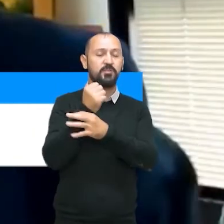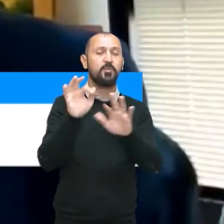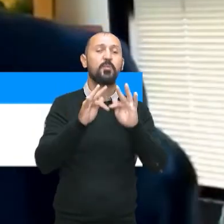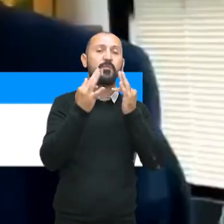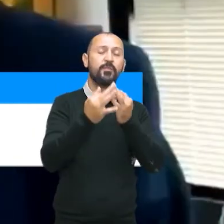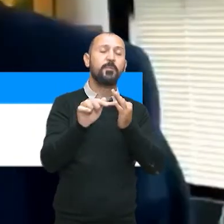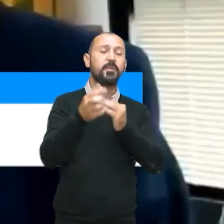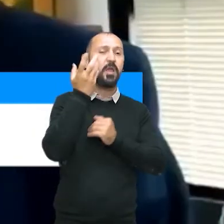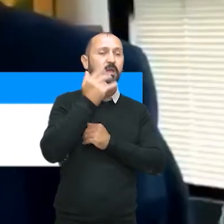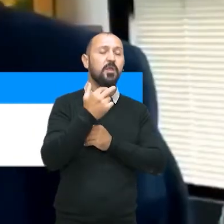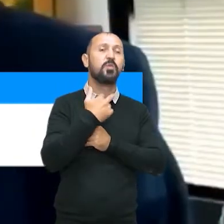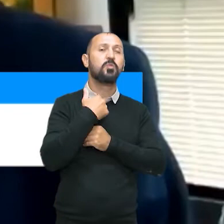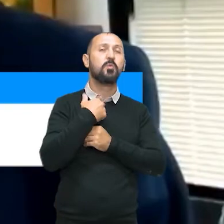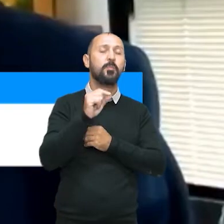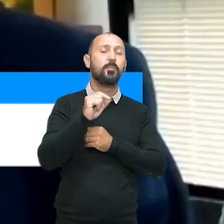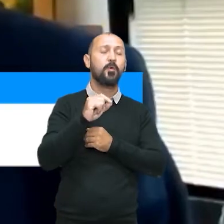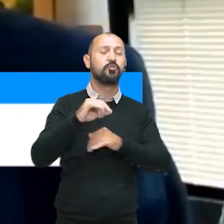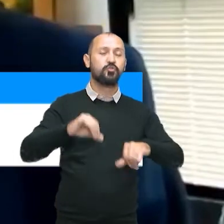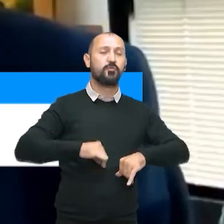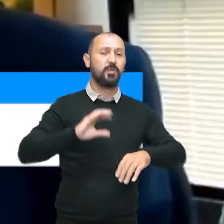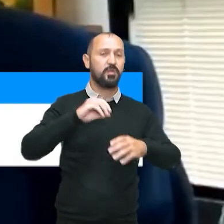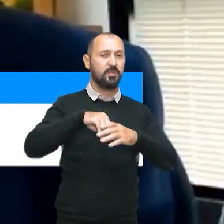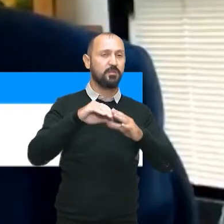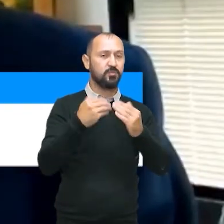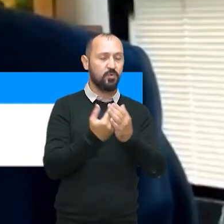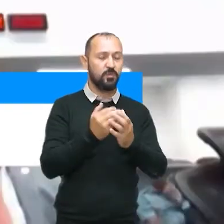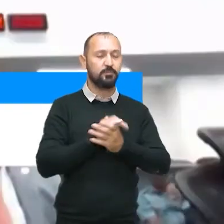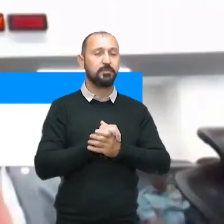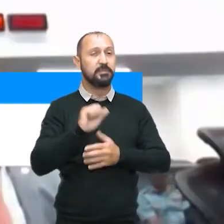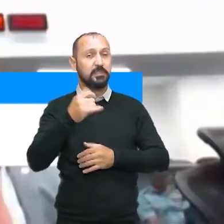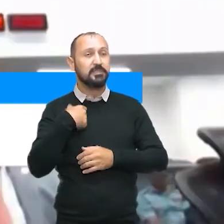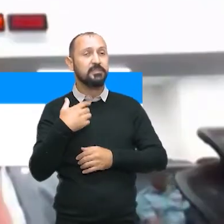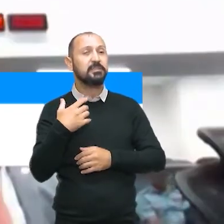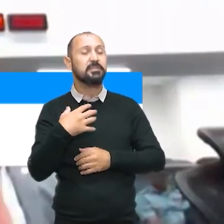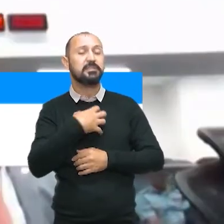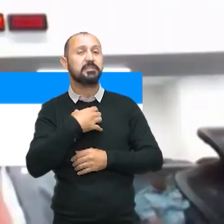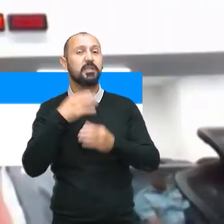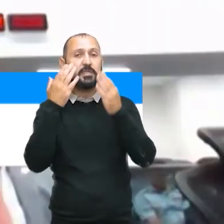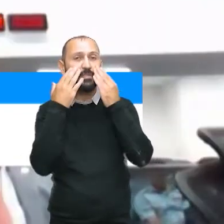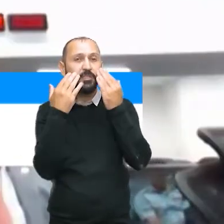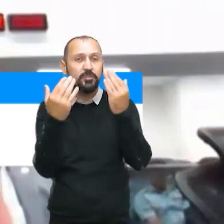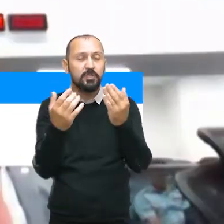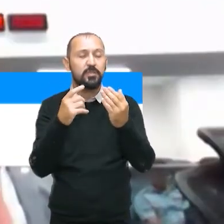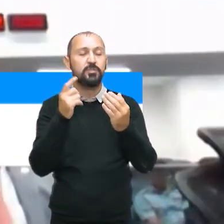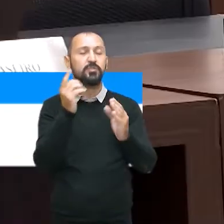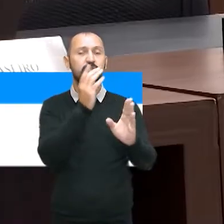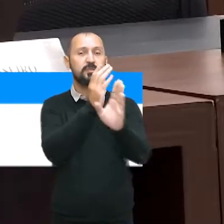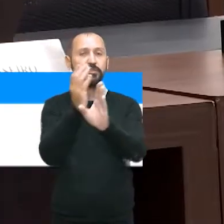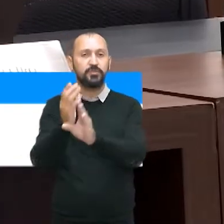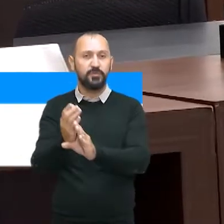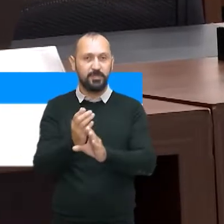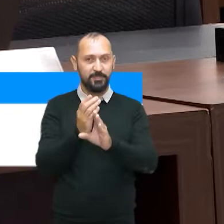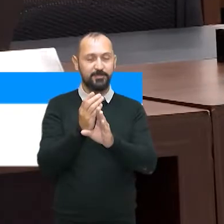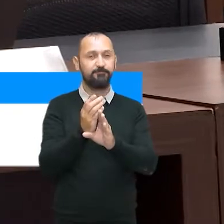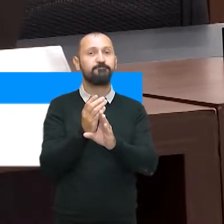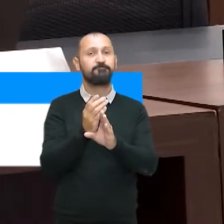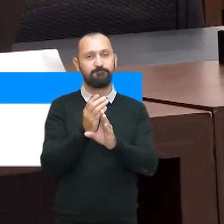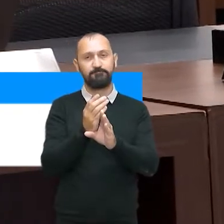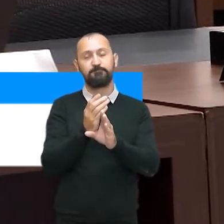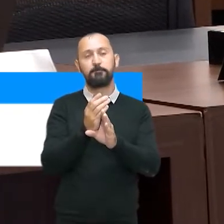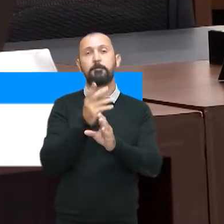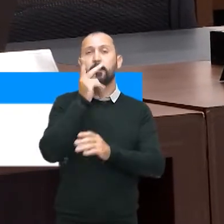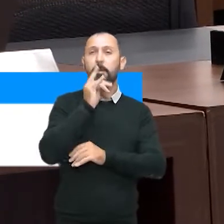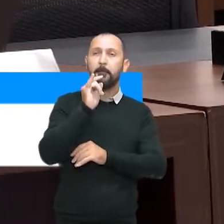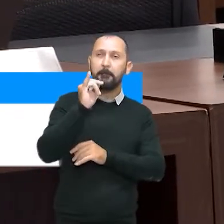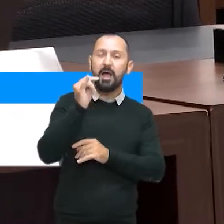dá garantias para a família que a criança não pode sofrer isso na escola. Havendo exageros, onde a gente possa identificar,